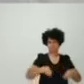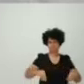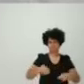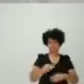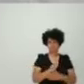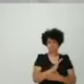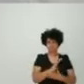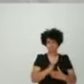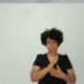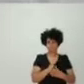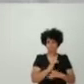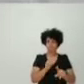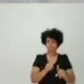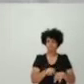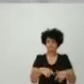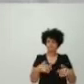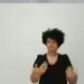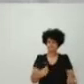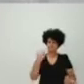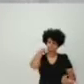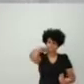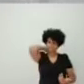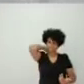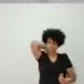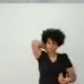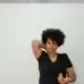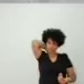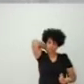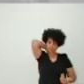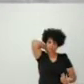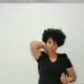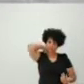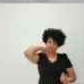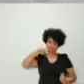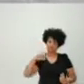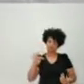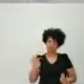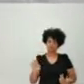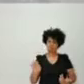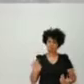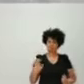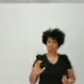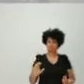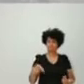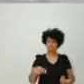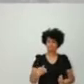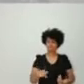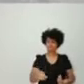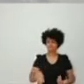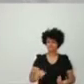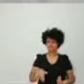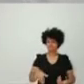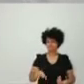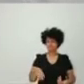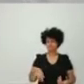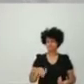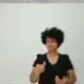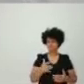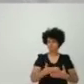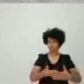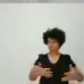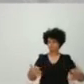então a tecnaut está construindo uma ampla e moderna fábrica um site